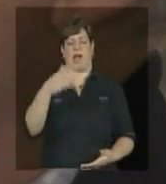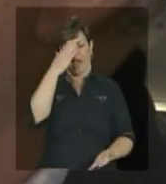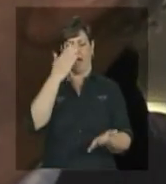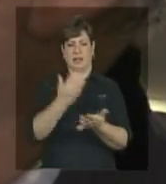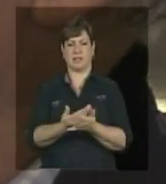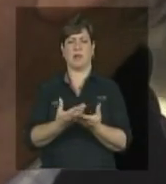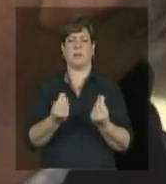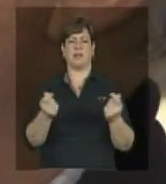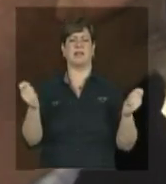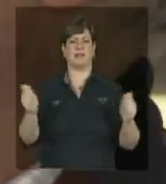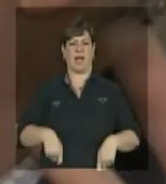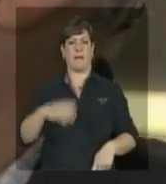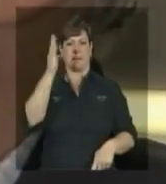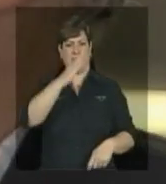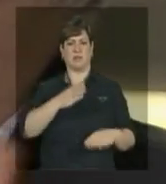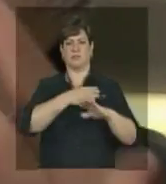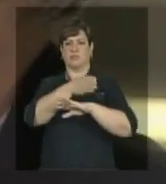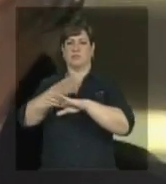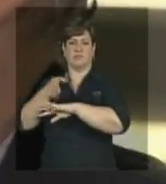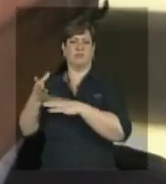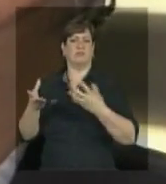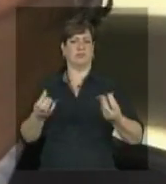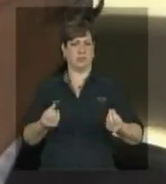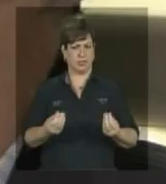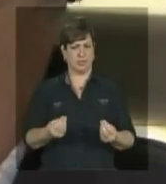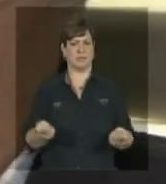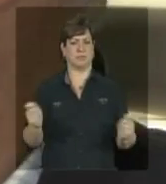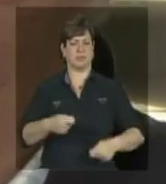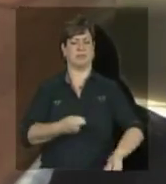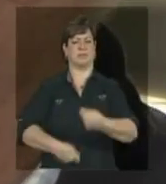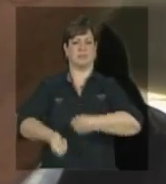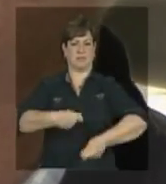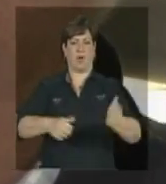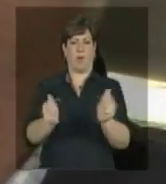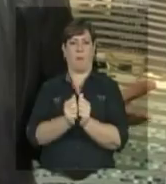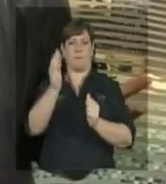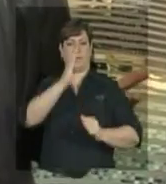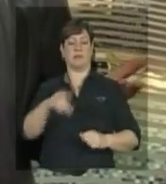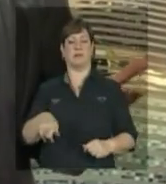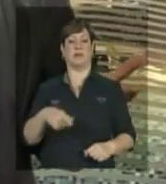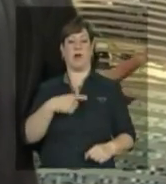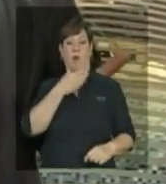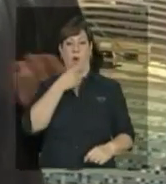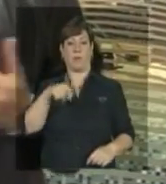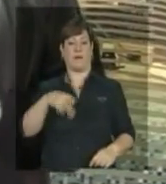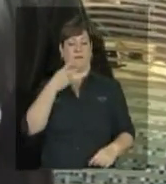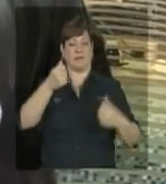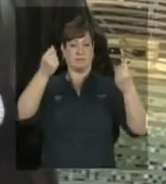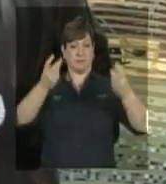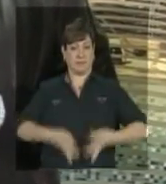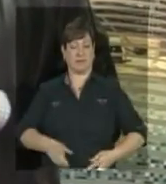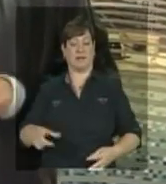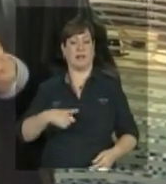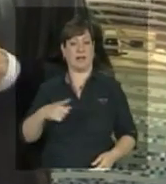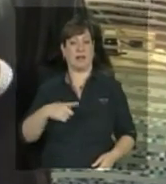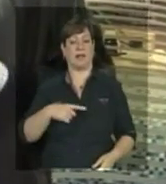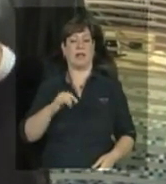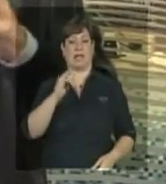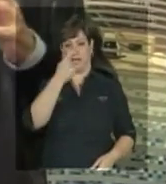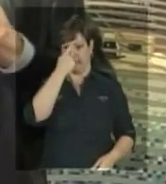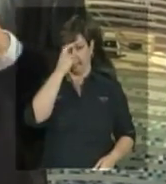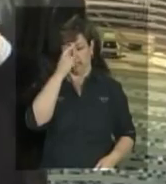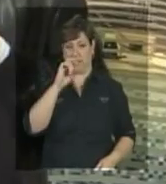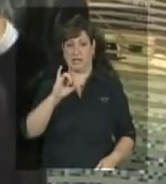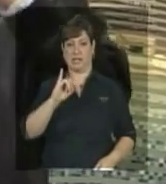para o Brasil ocupar. Roberto Paranhos, do Rio Branco, considera a Índia estratégica porque pode ser a porta de entrada de serviços e